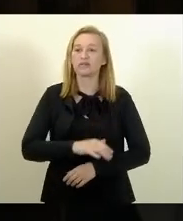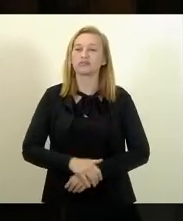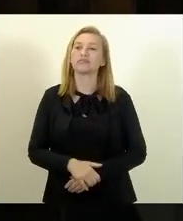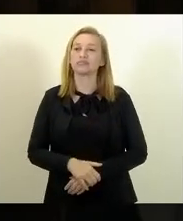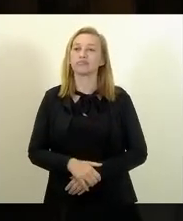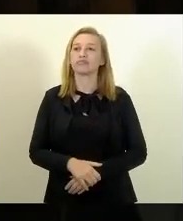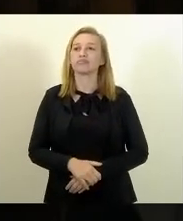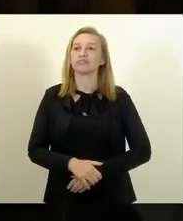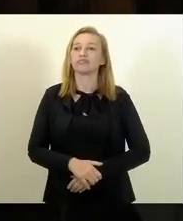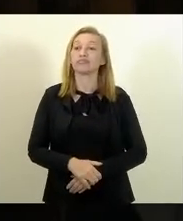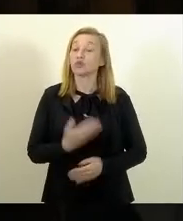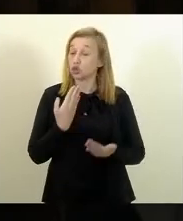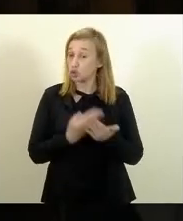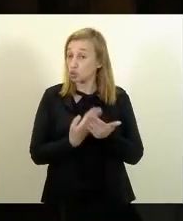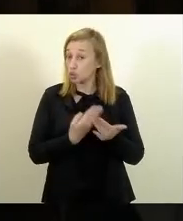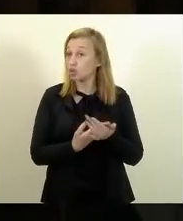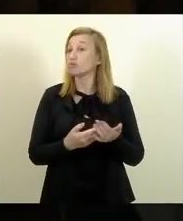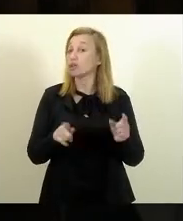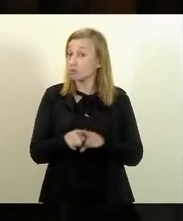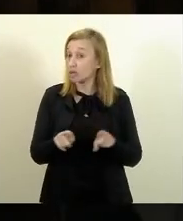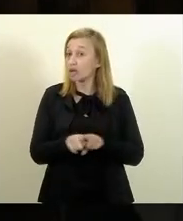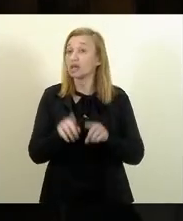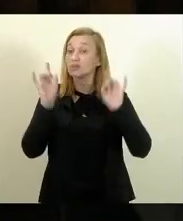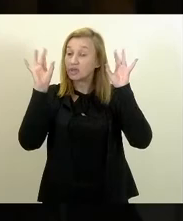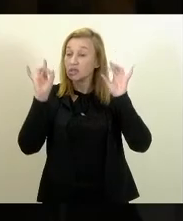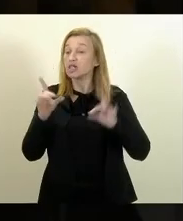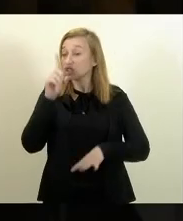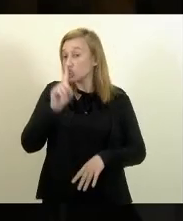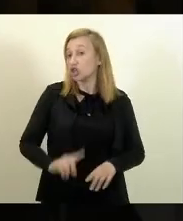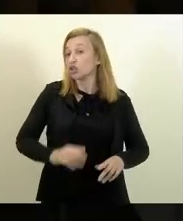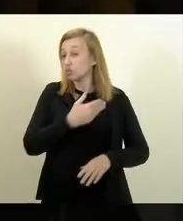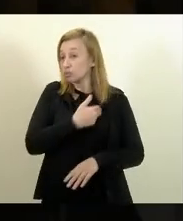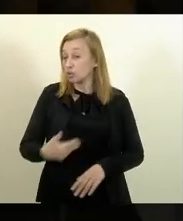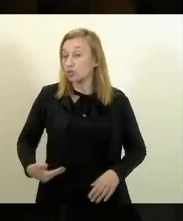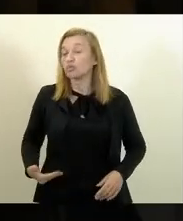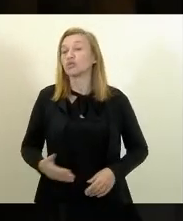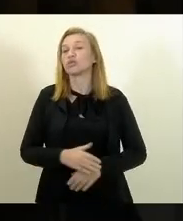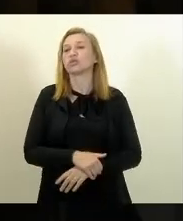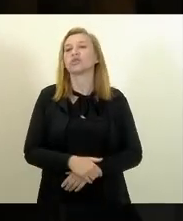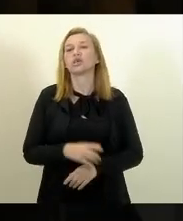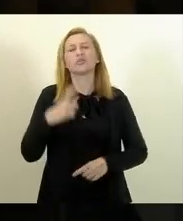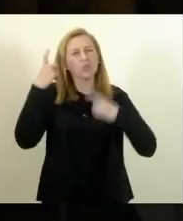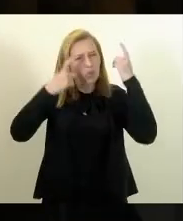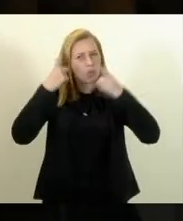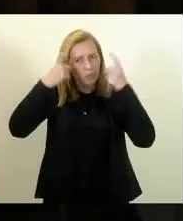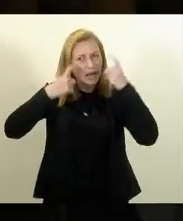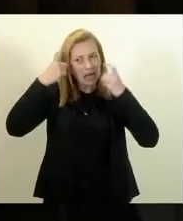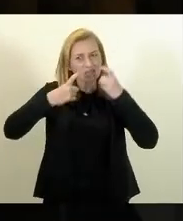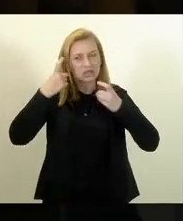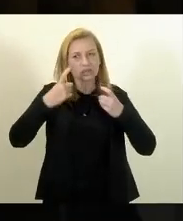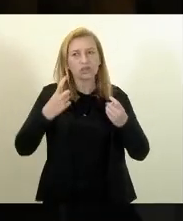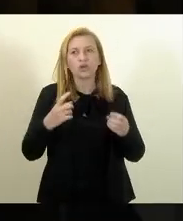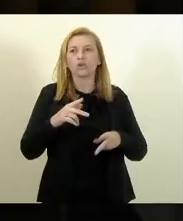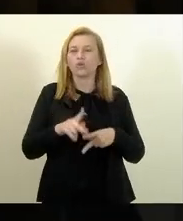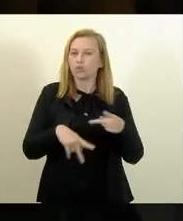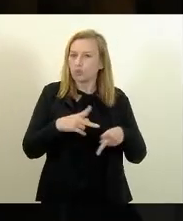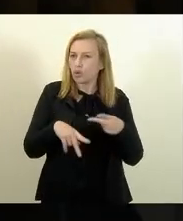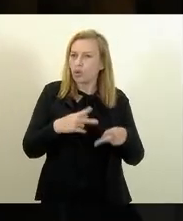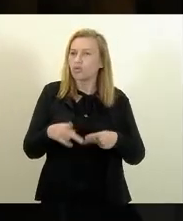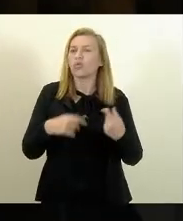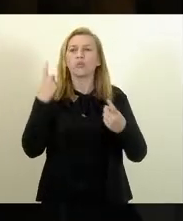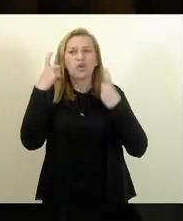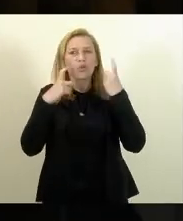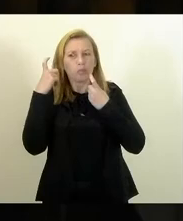ele é um estudioso também, especialista em direito público e muito preocupado com os povos tradicionais, muito